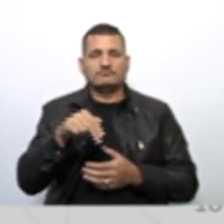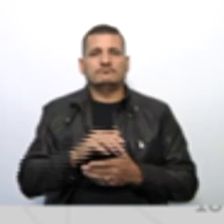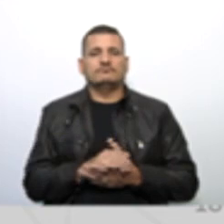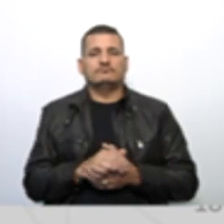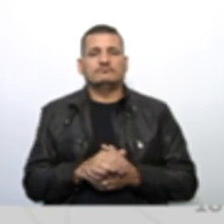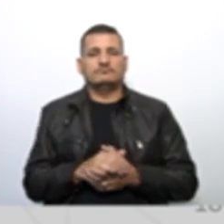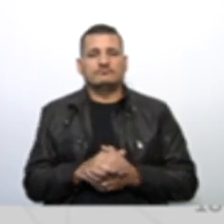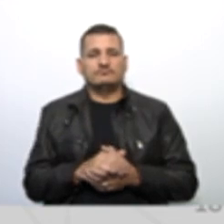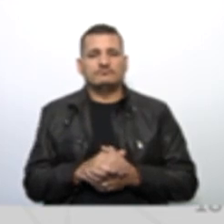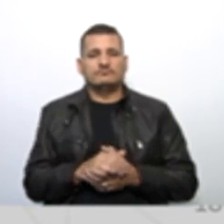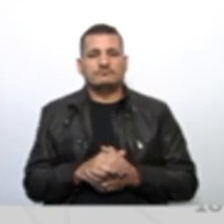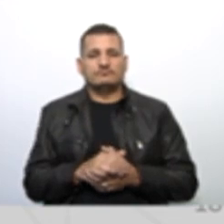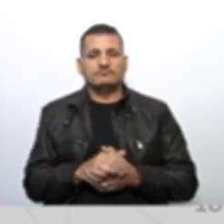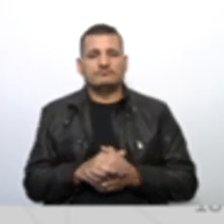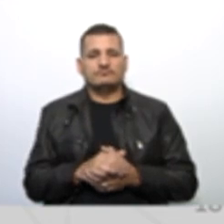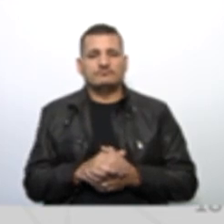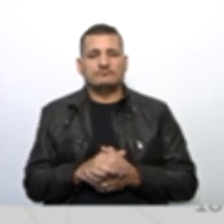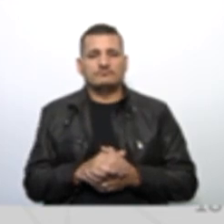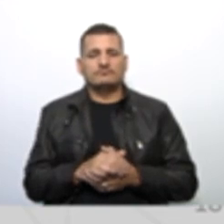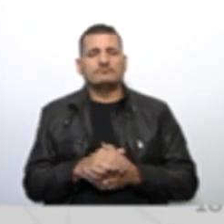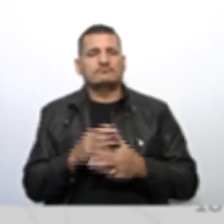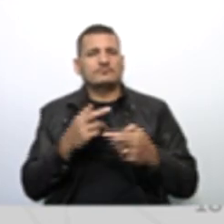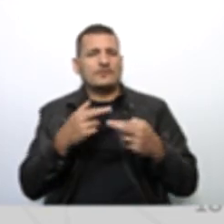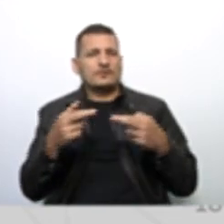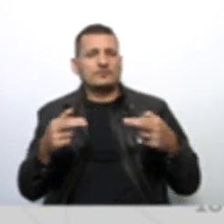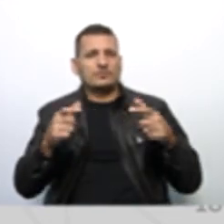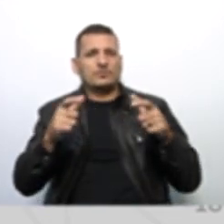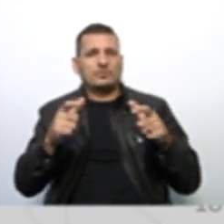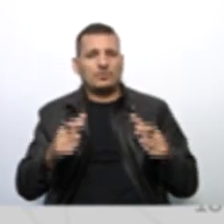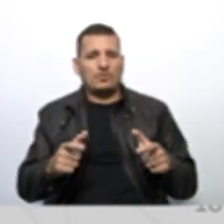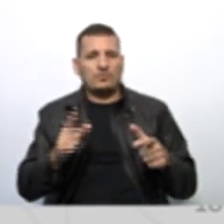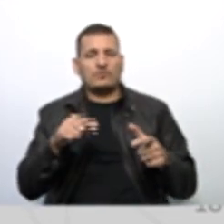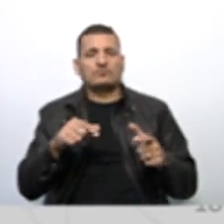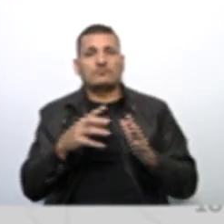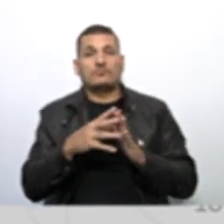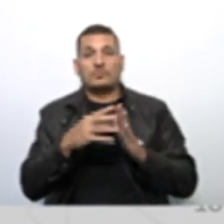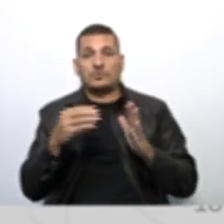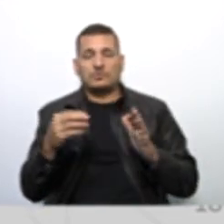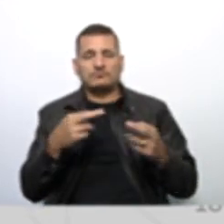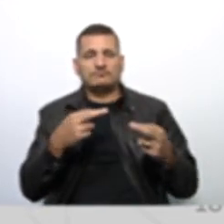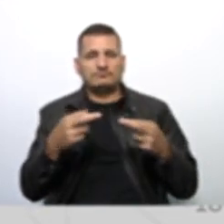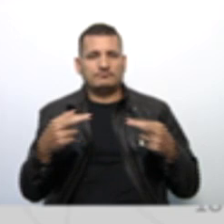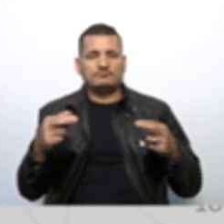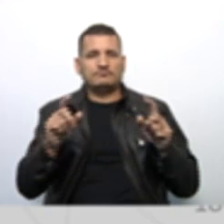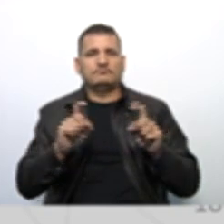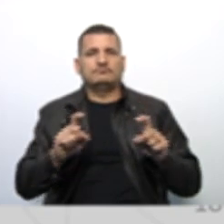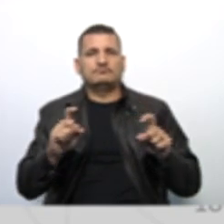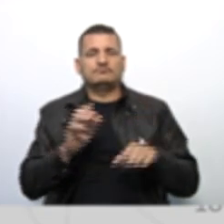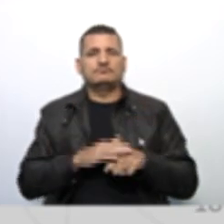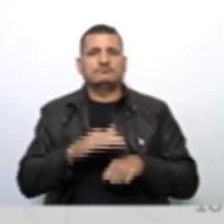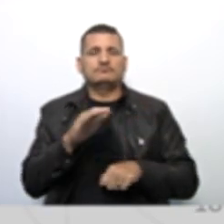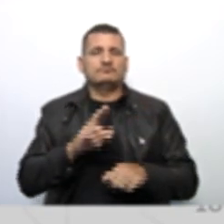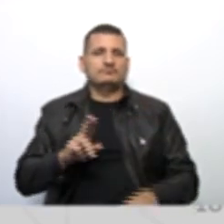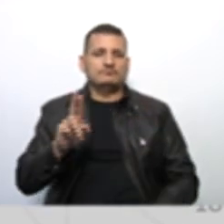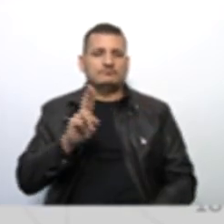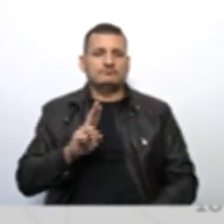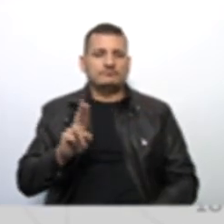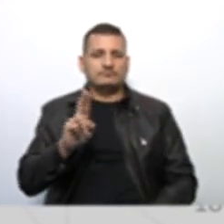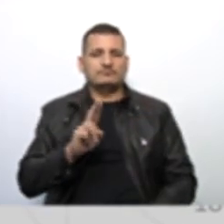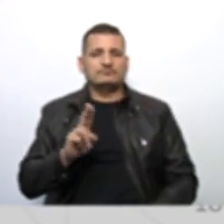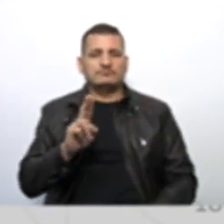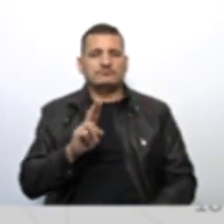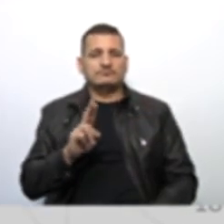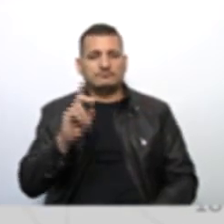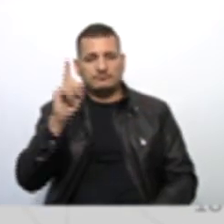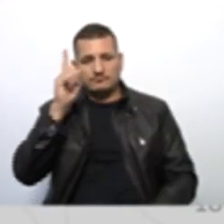local, chamada também de rede local, é o modelo de rede de computadores mais utilizado em nosso